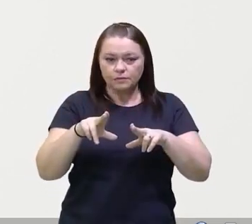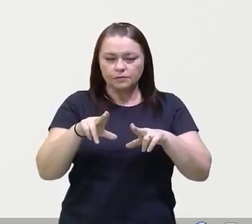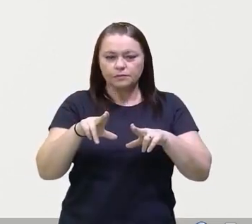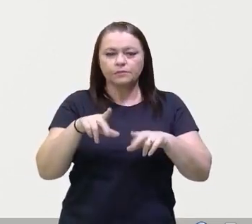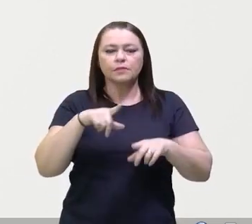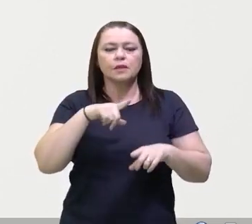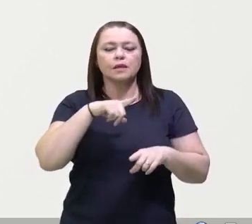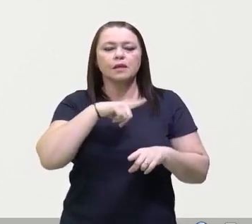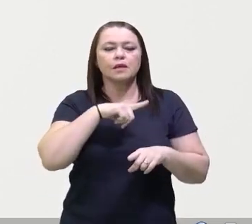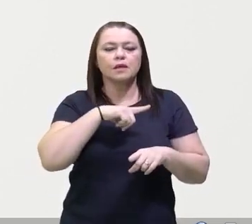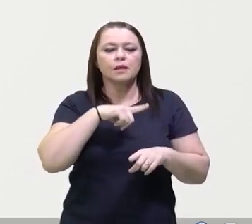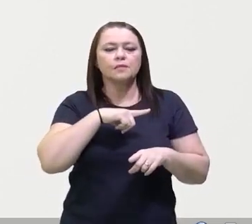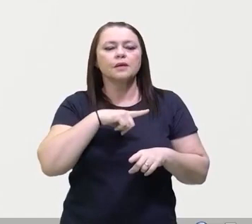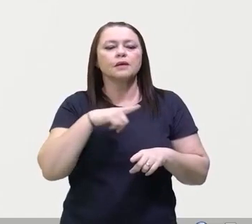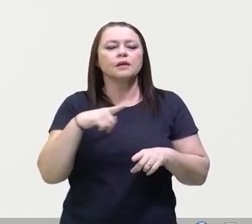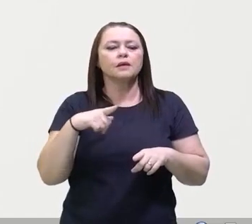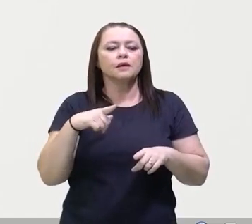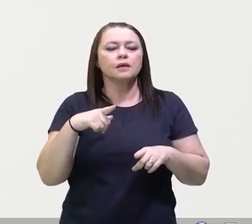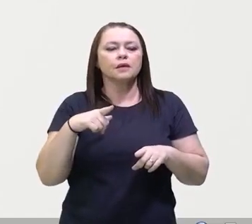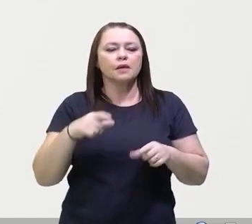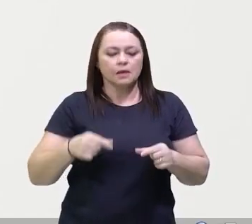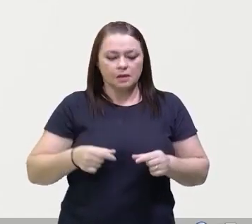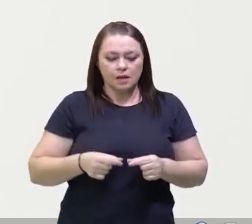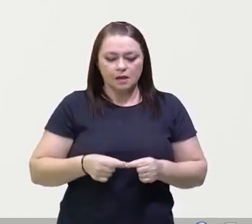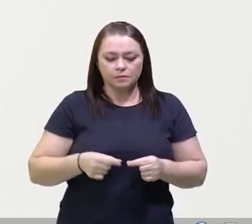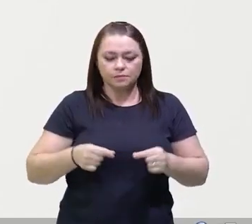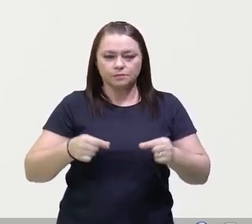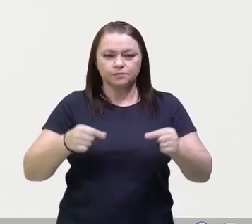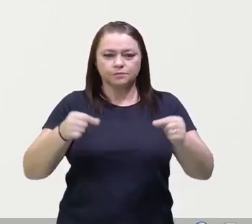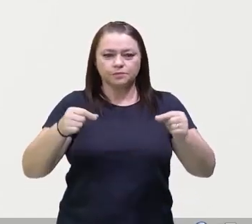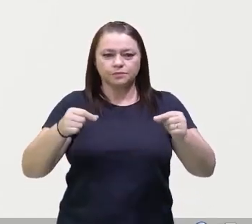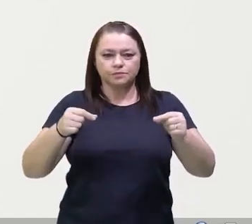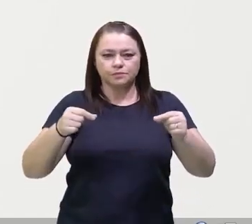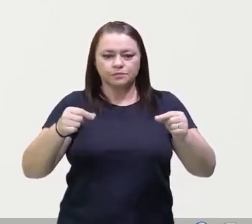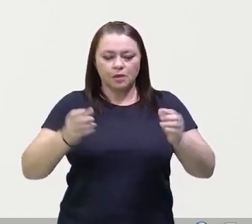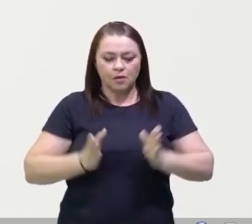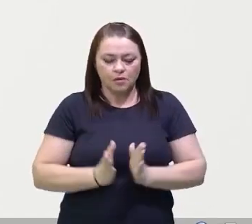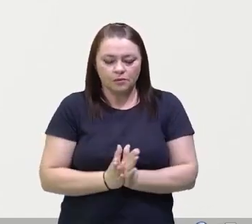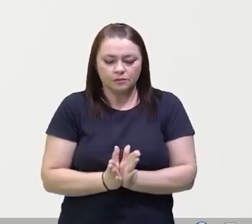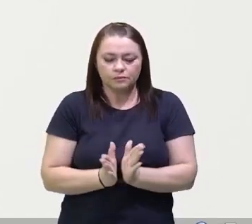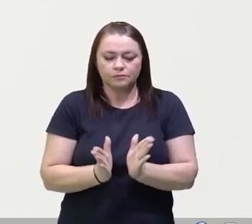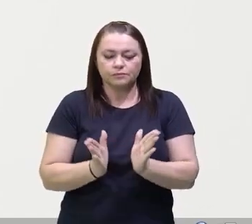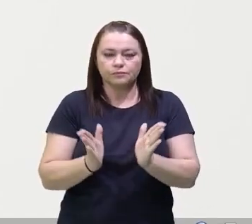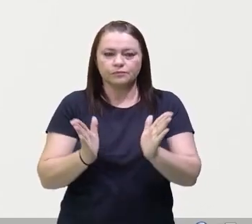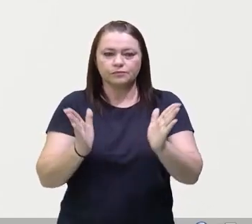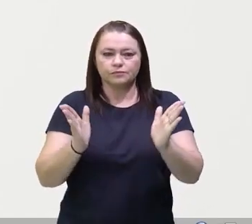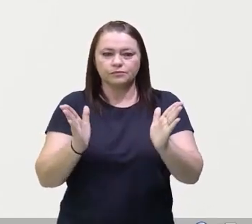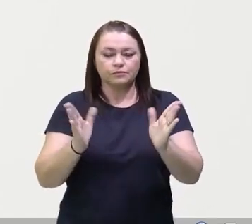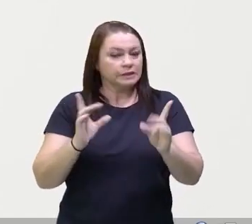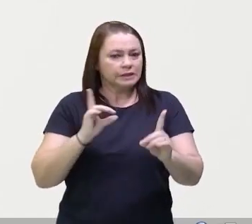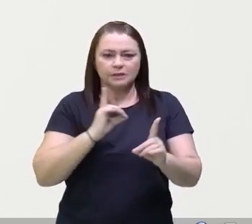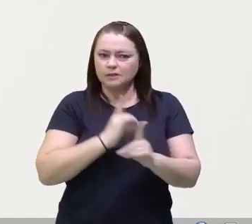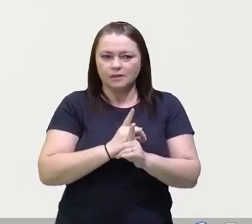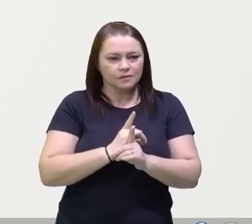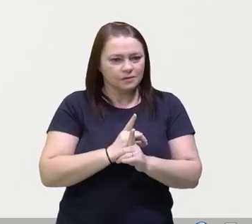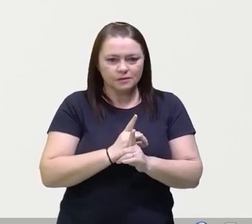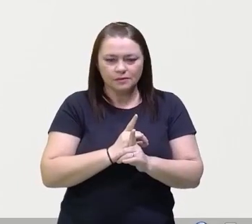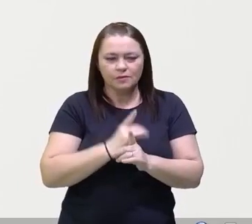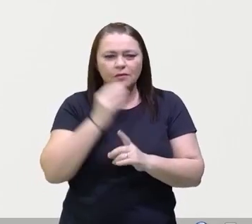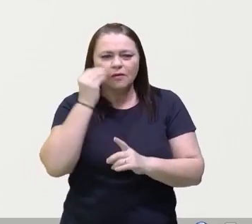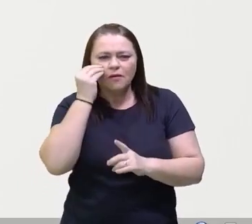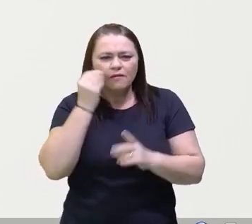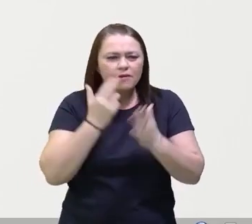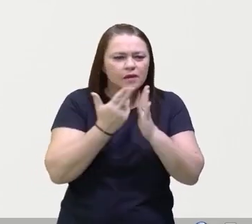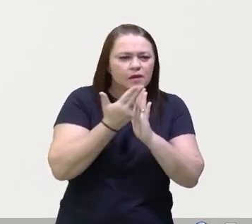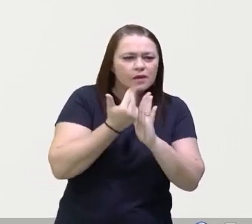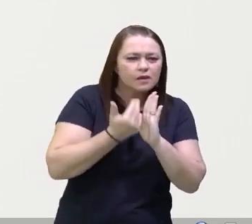lados opostos paralelos. Então, muito bem, olha aqui no desenho do losango.